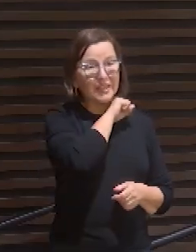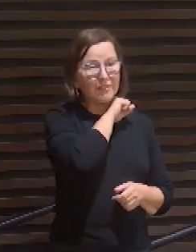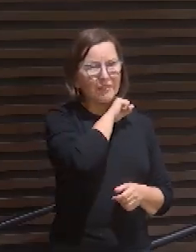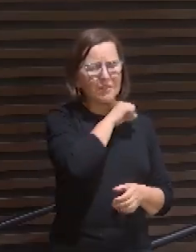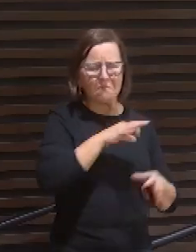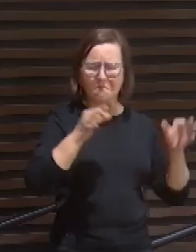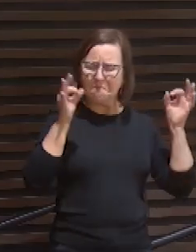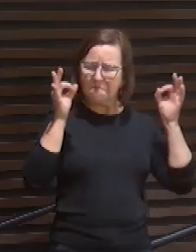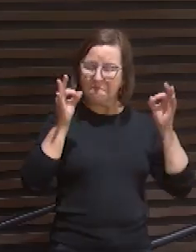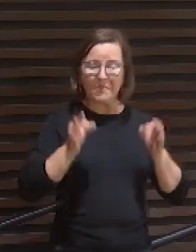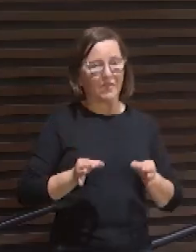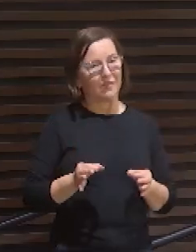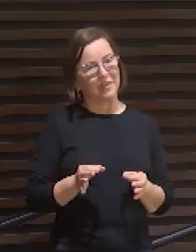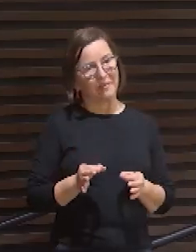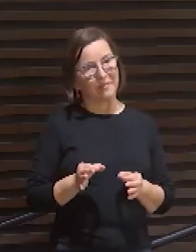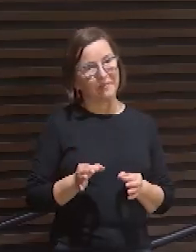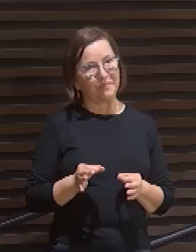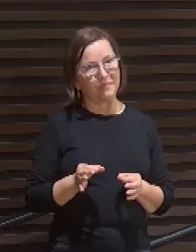perfeito,